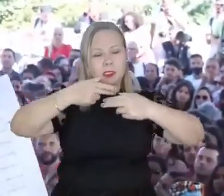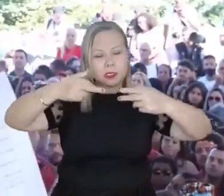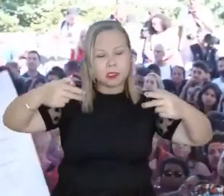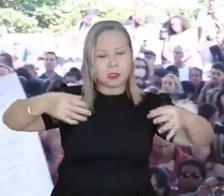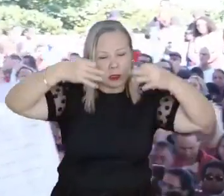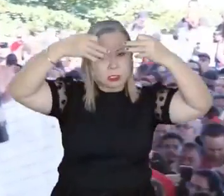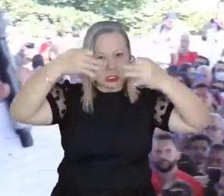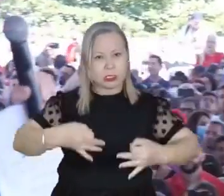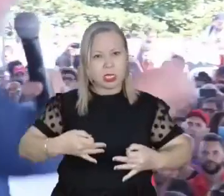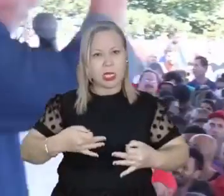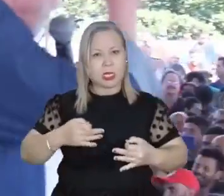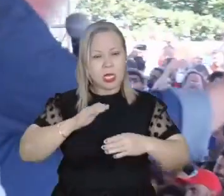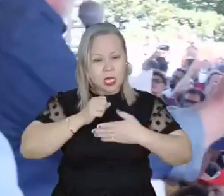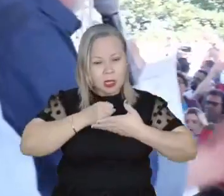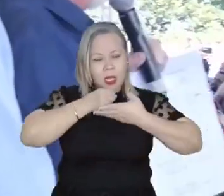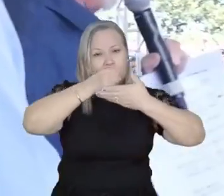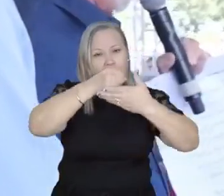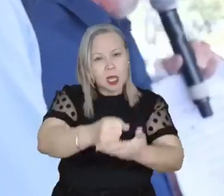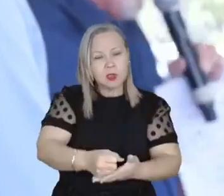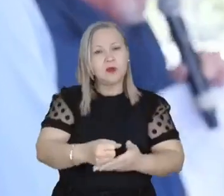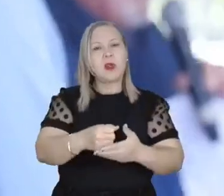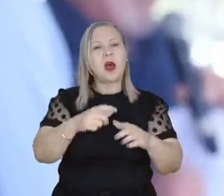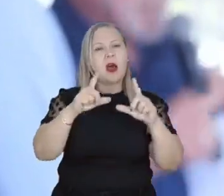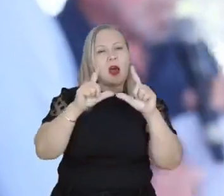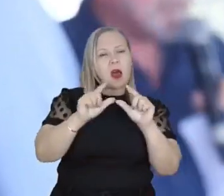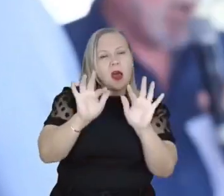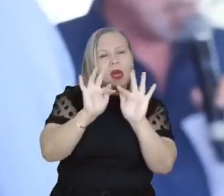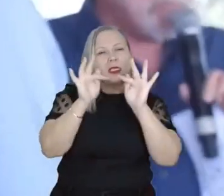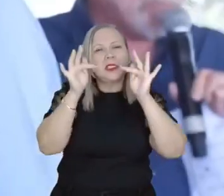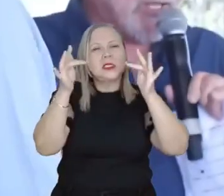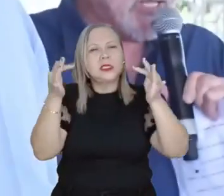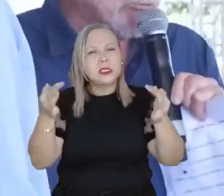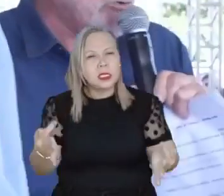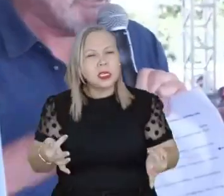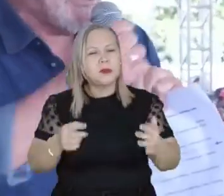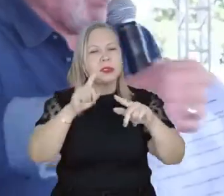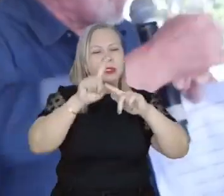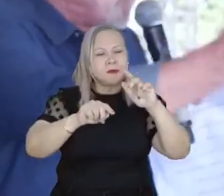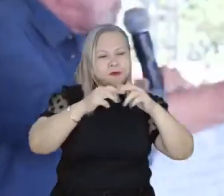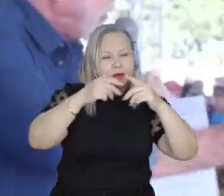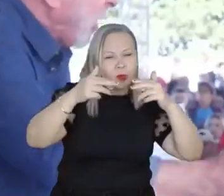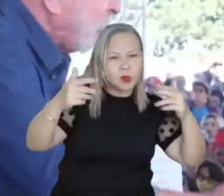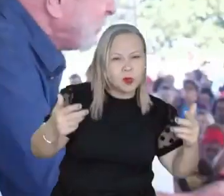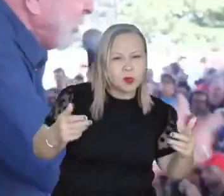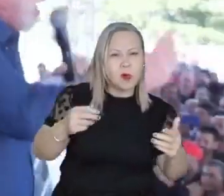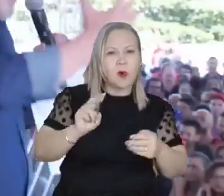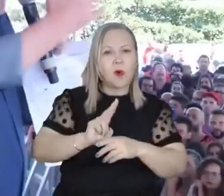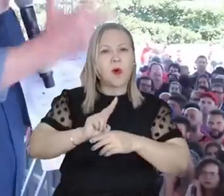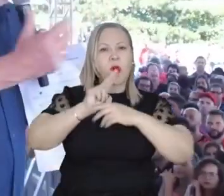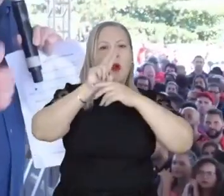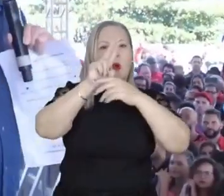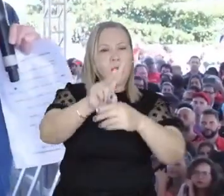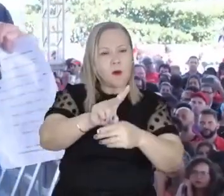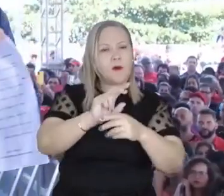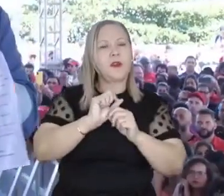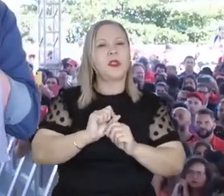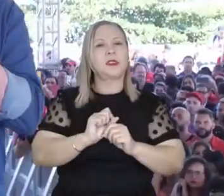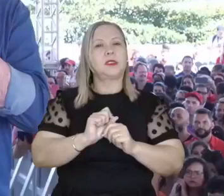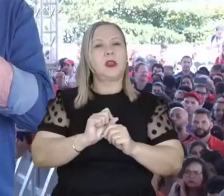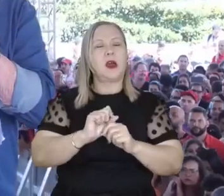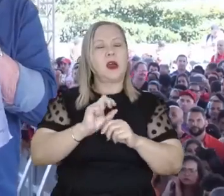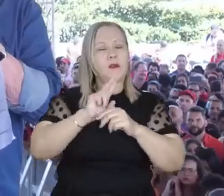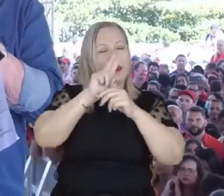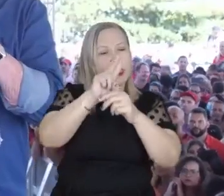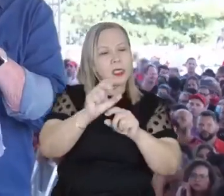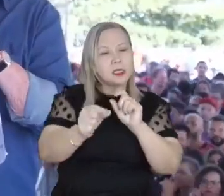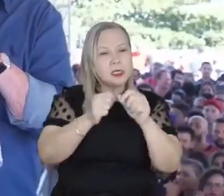pequeno produtor, ajudar o médio produtor, financiar o empreendedor que quer começar um negocinho, é fácil. Por